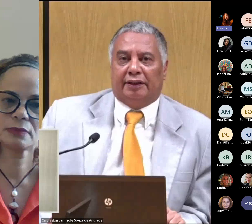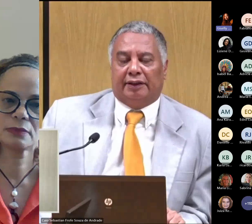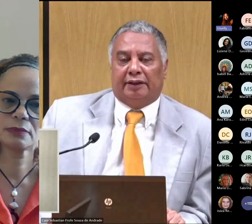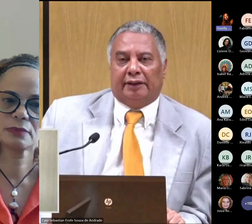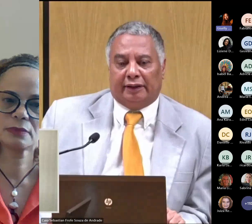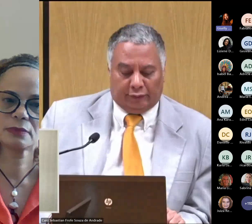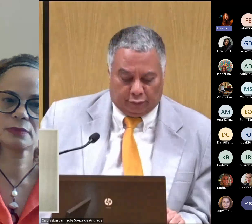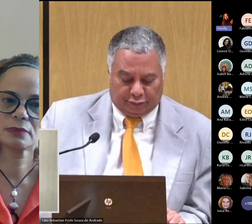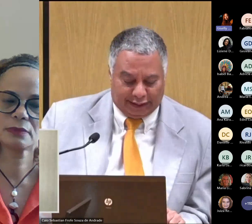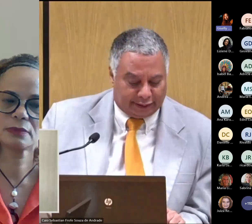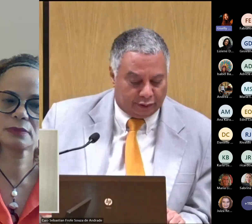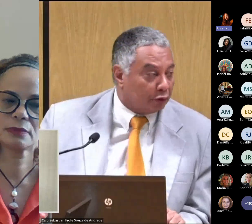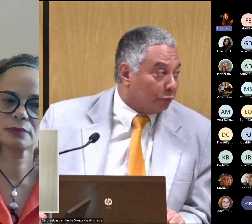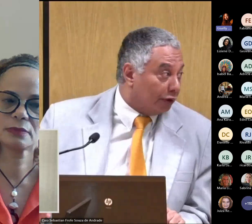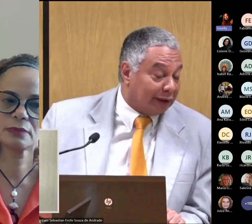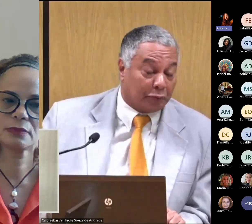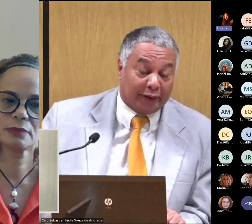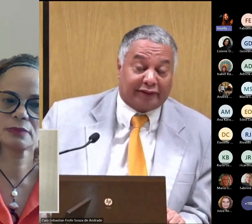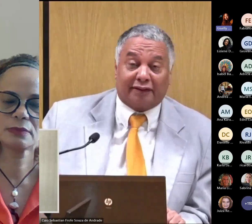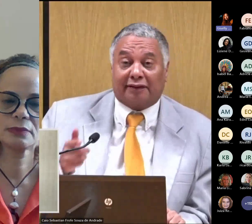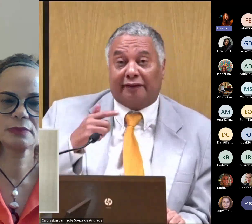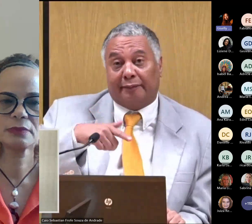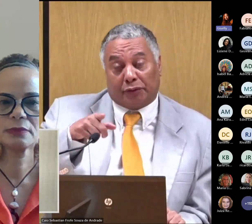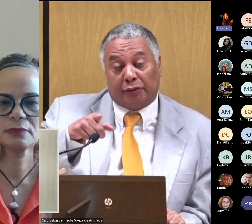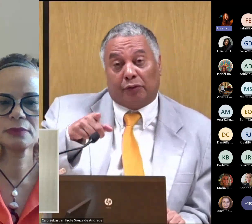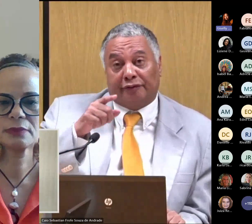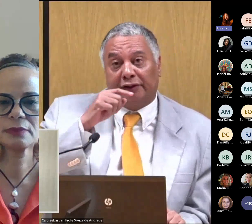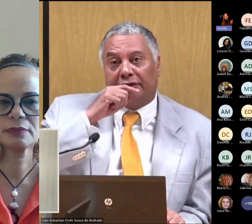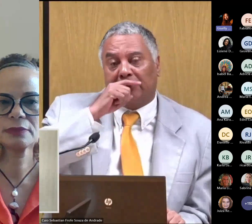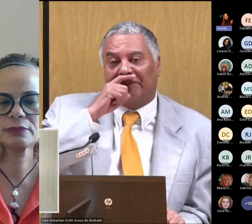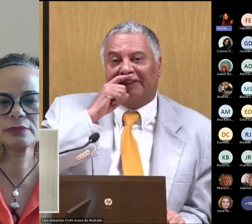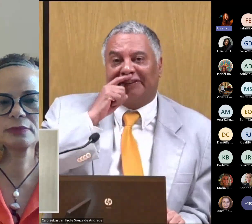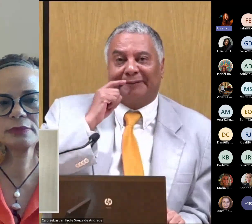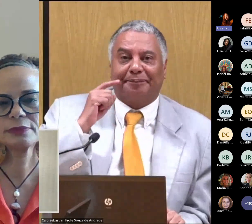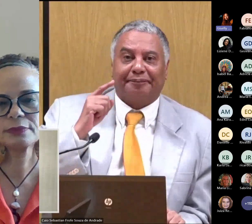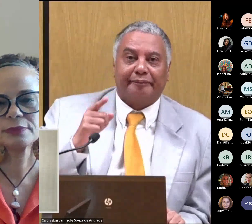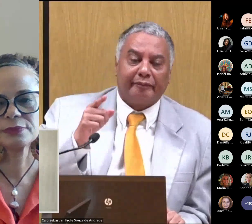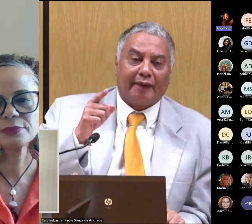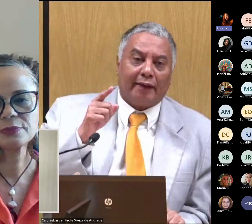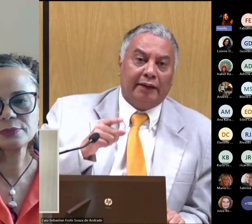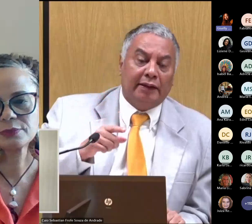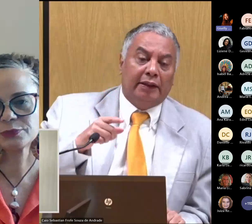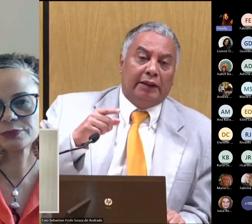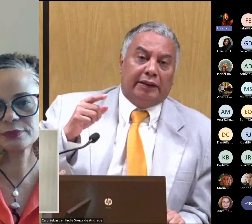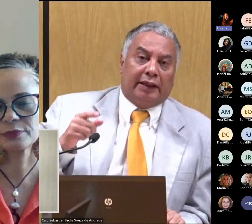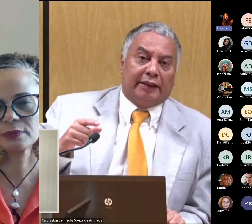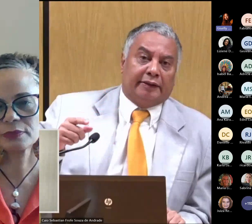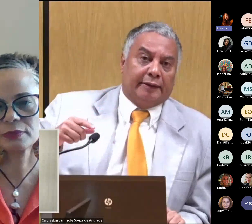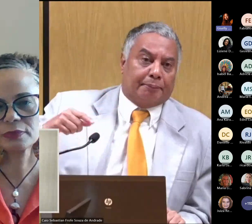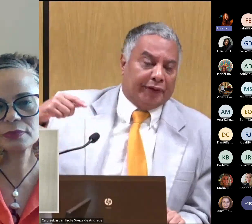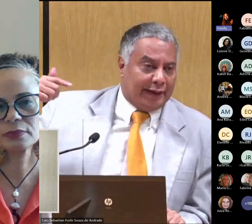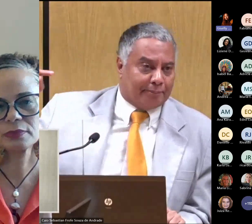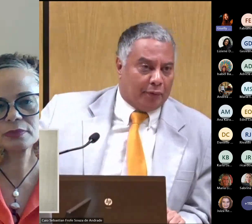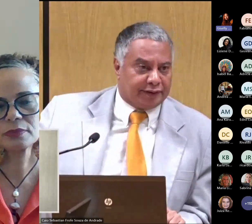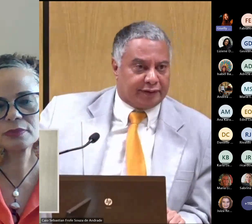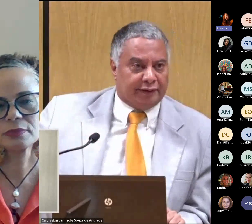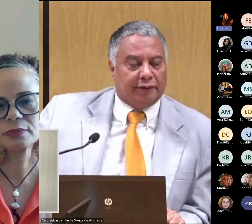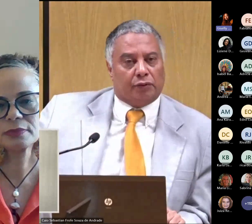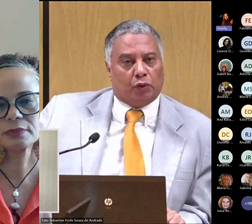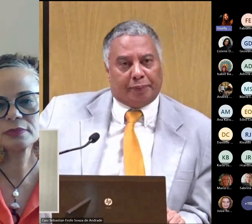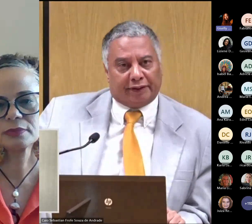e e eu vou falar aqui do do projeto pretas da servend que eu tenho um convite já para fazer N E aí e depois da